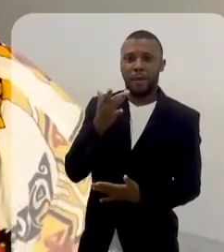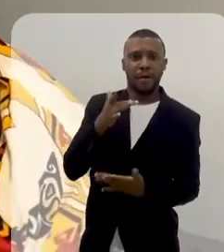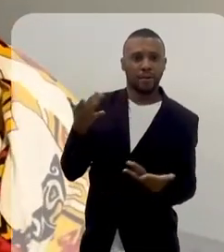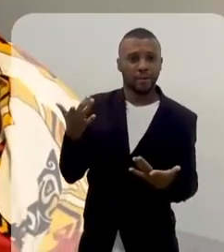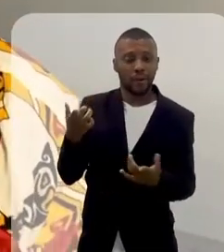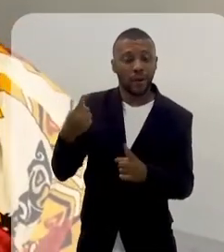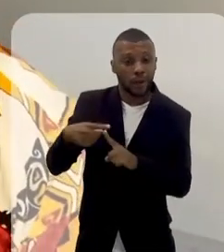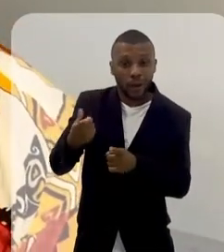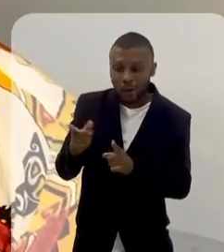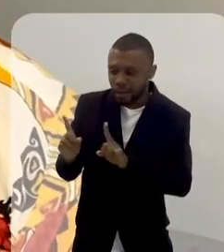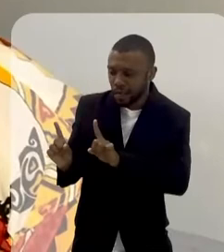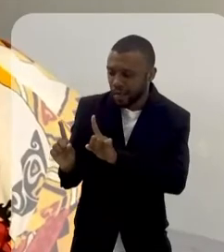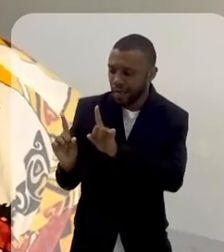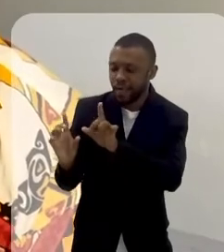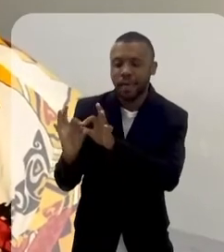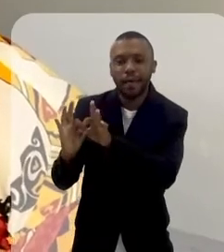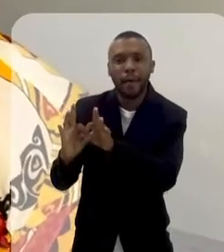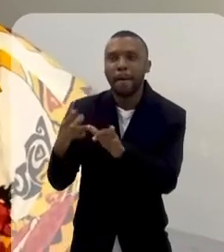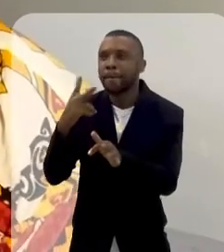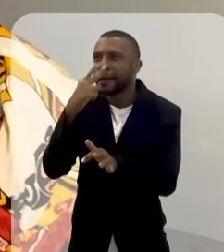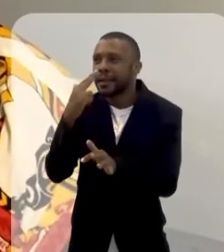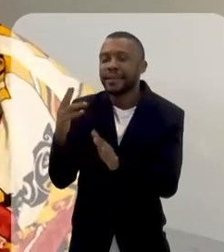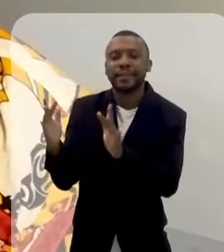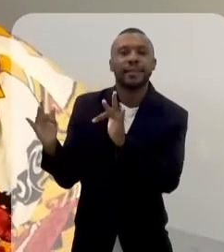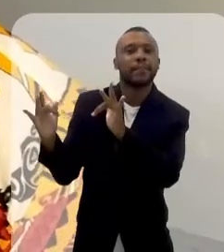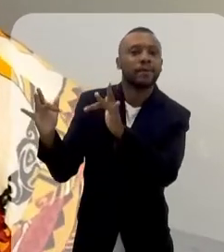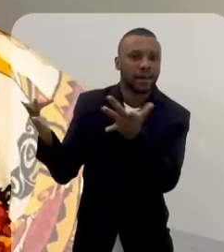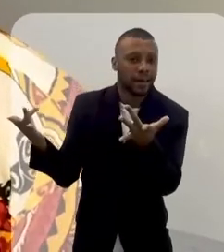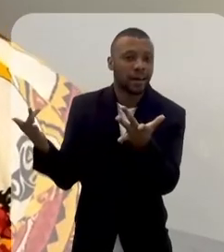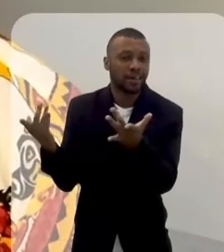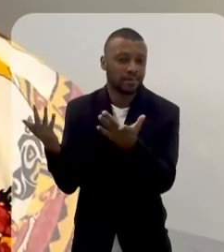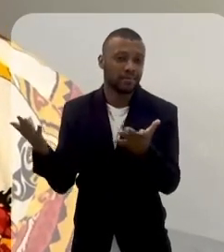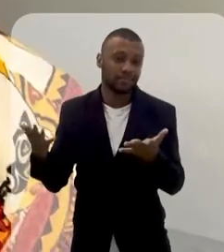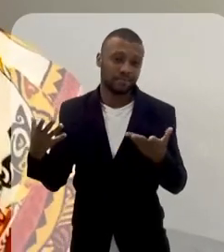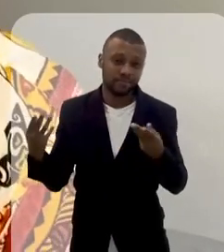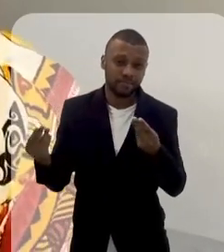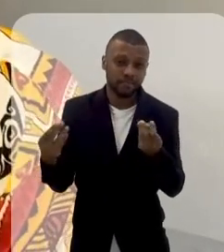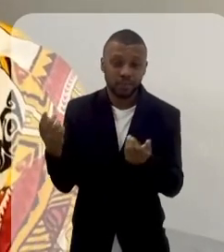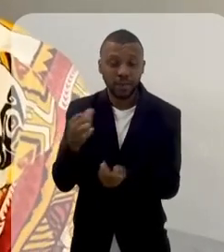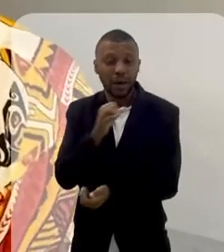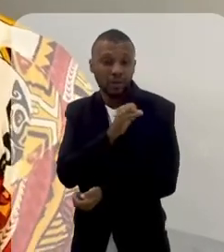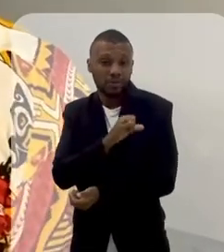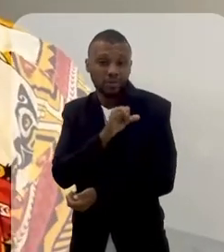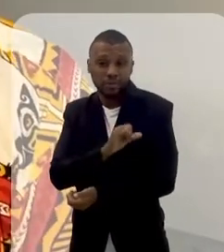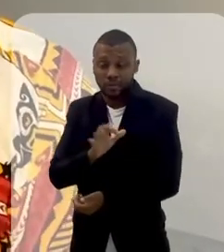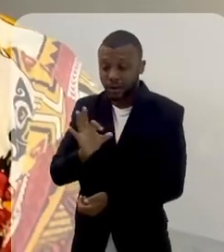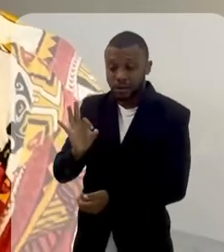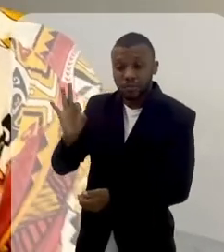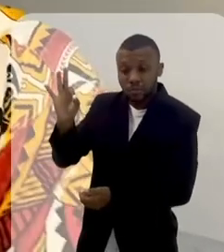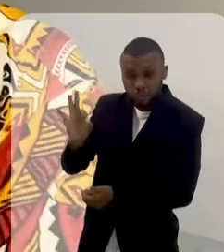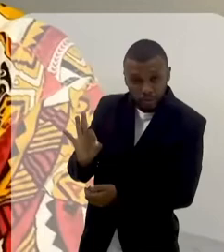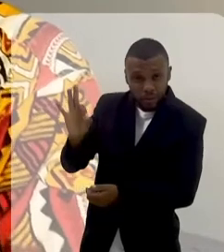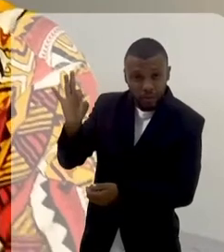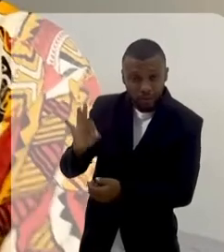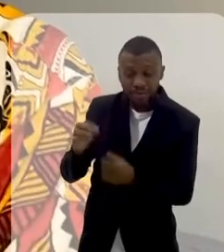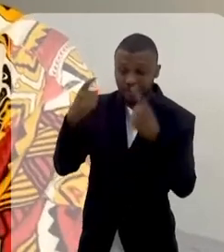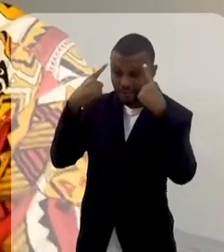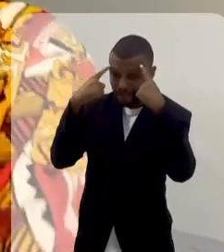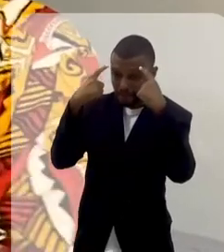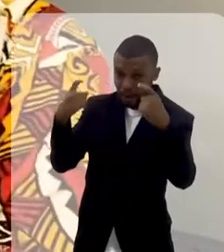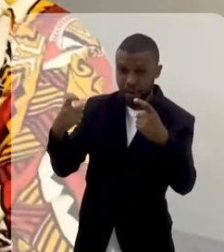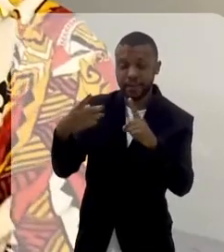até um certo medo, porque eu ando na rua com ele abraçado, parece que é dois namorados, e às vezes, né, numa cidade com um índice